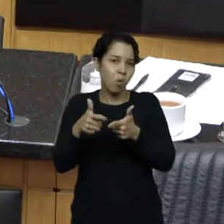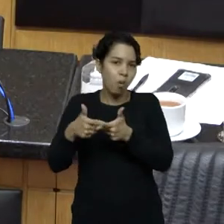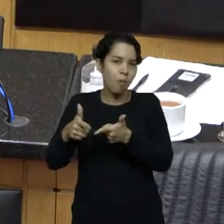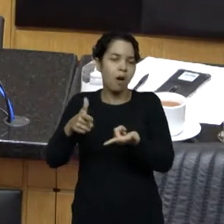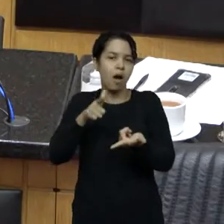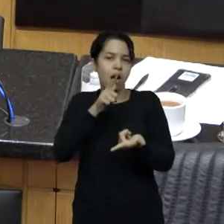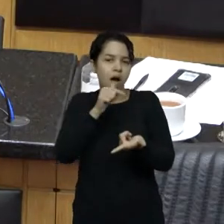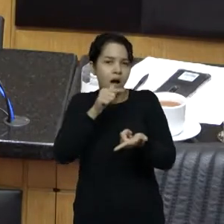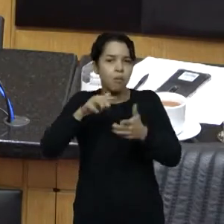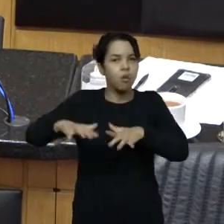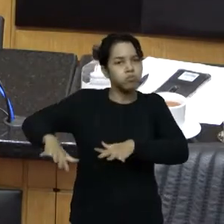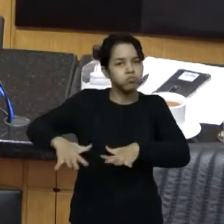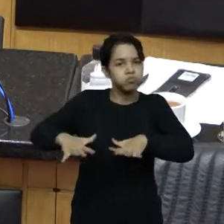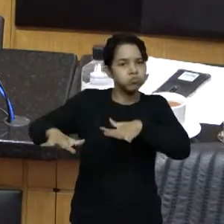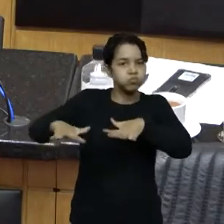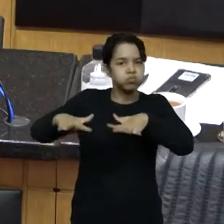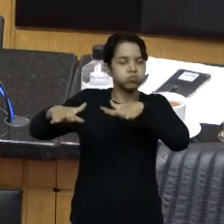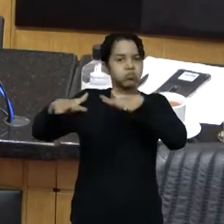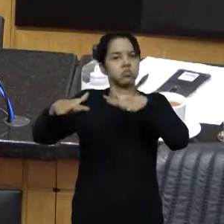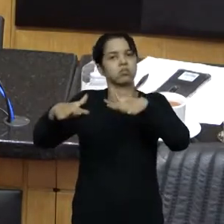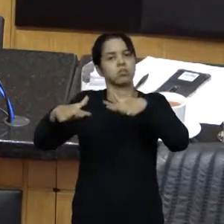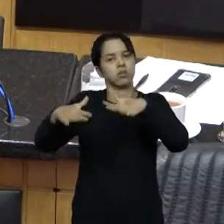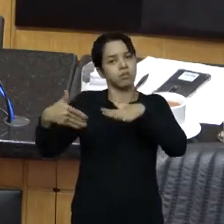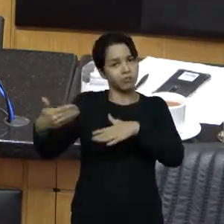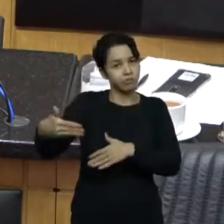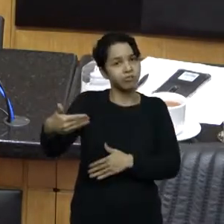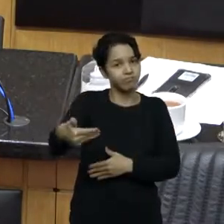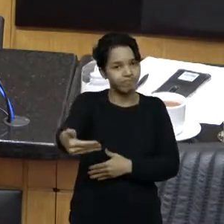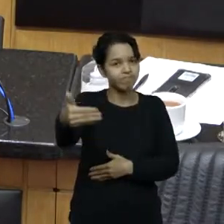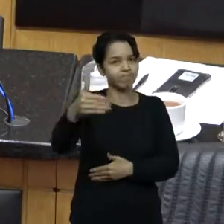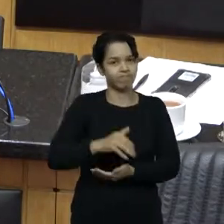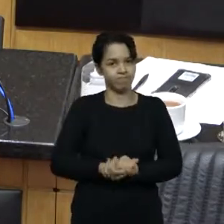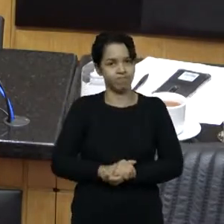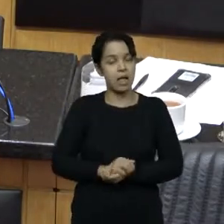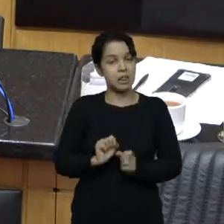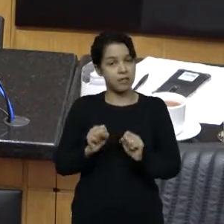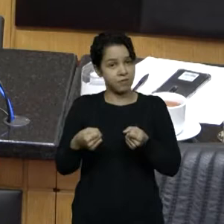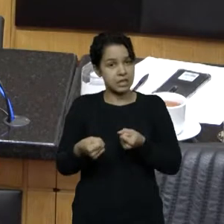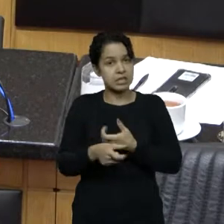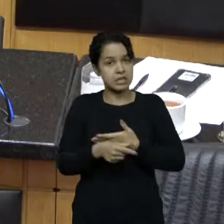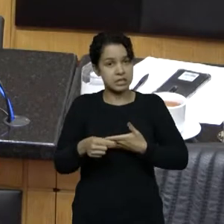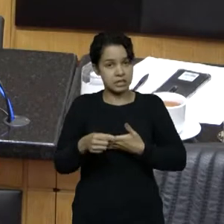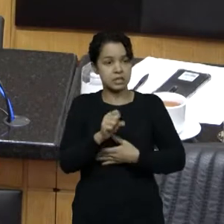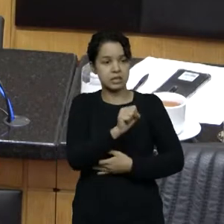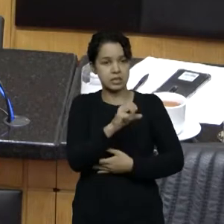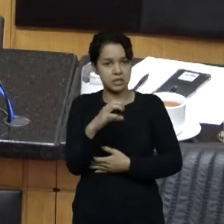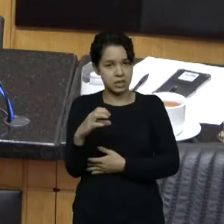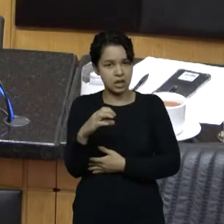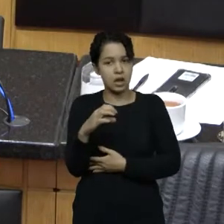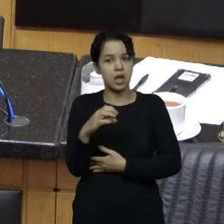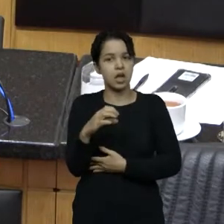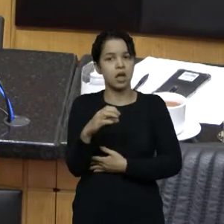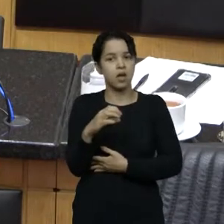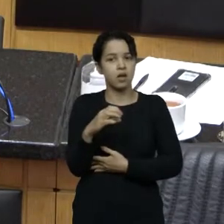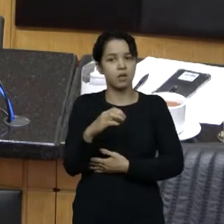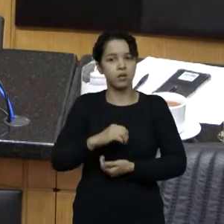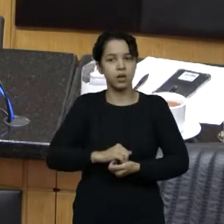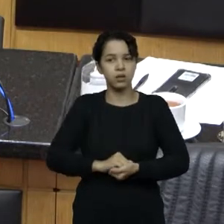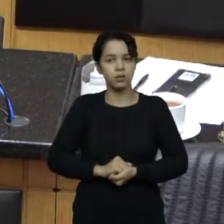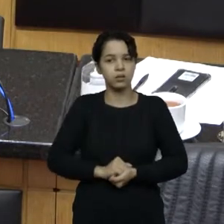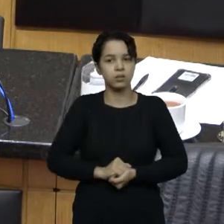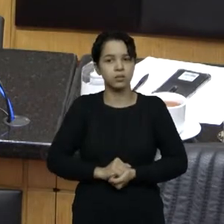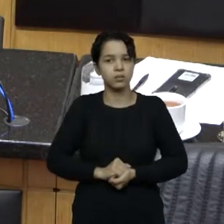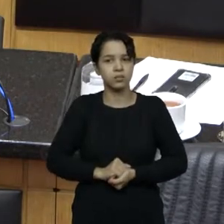alagamento que nós temos Vivendo por esses dias agora a Defesa Civil de Santa Catarina está aparelhada com os melhores